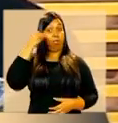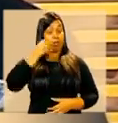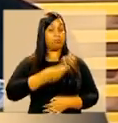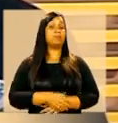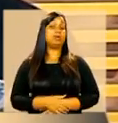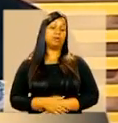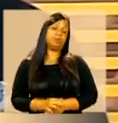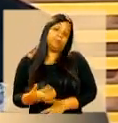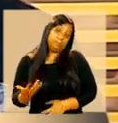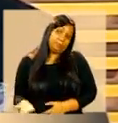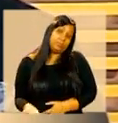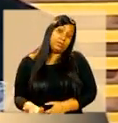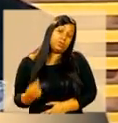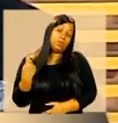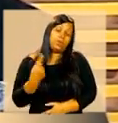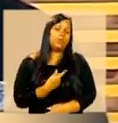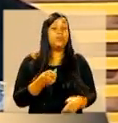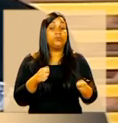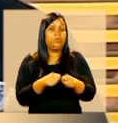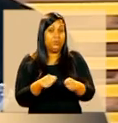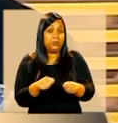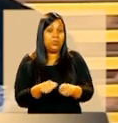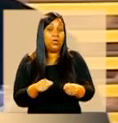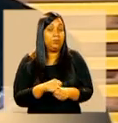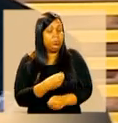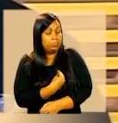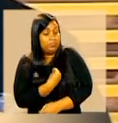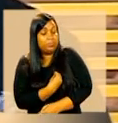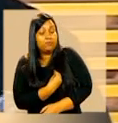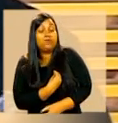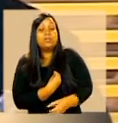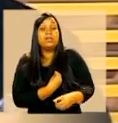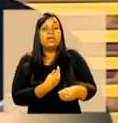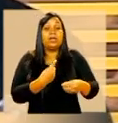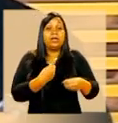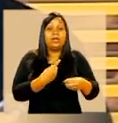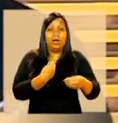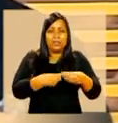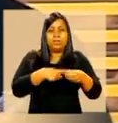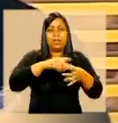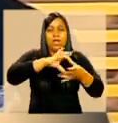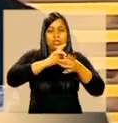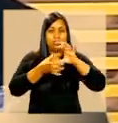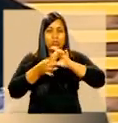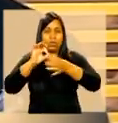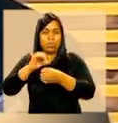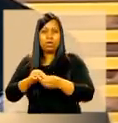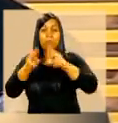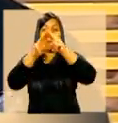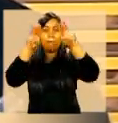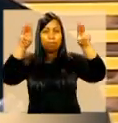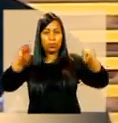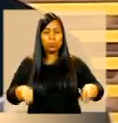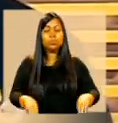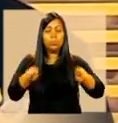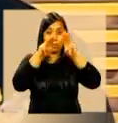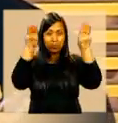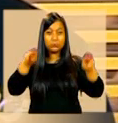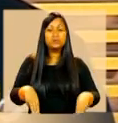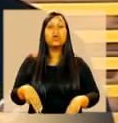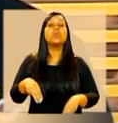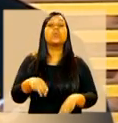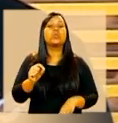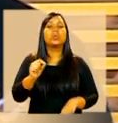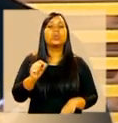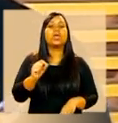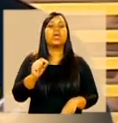experiência. Então, a gente fez uma vivência em Olímpia, no Museu do Folclore, e uma das idosas que estavam lá,